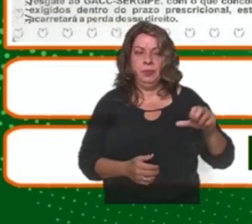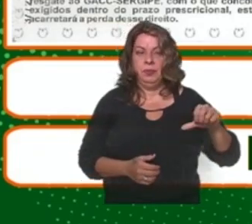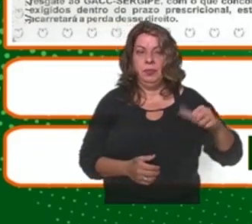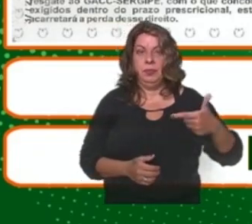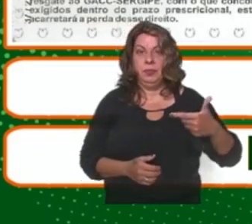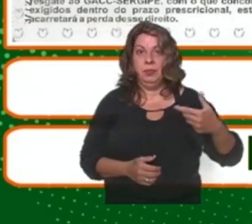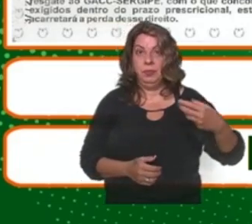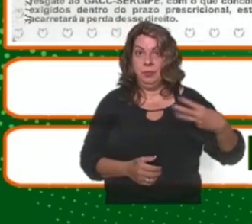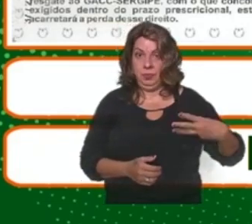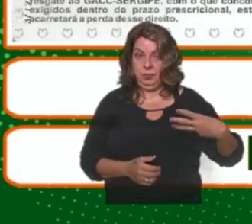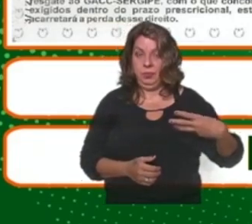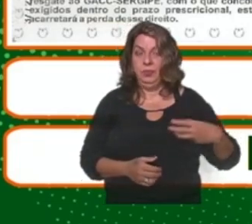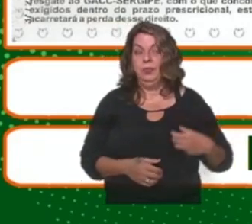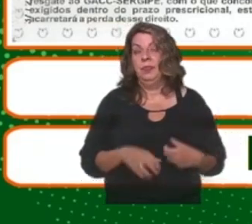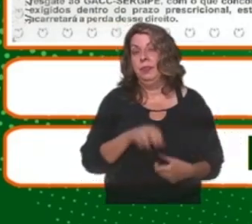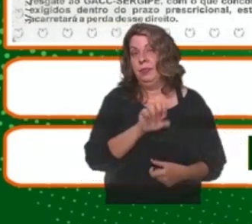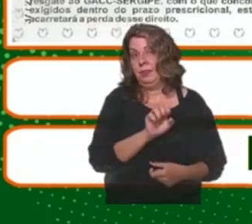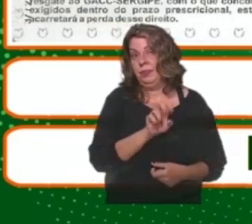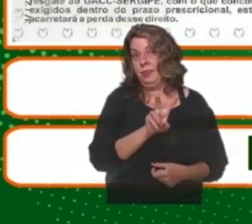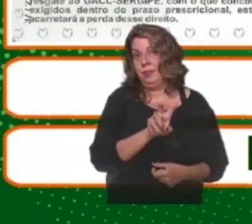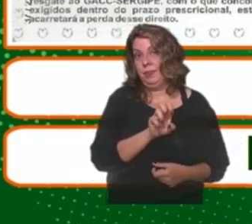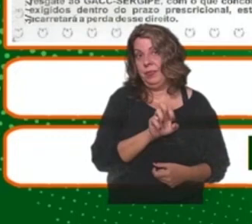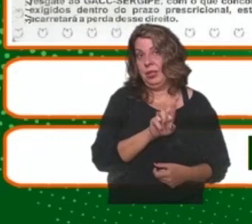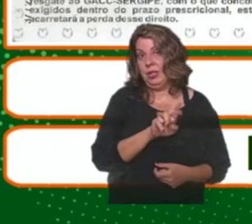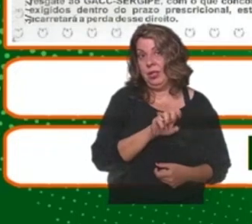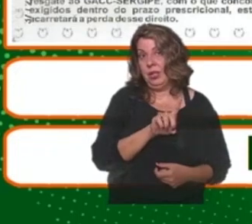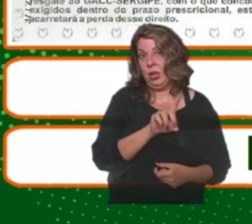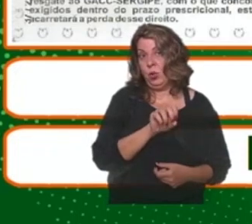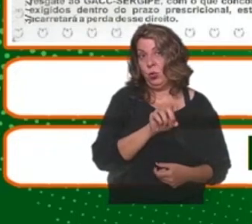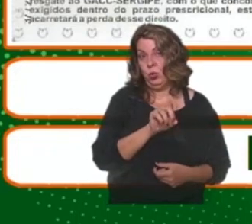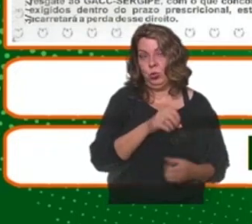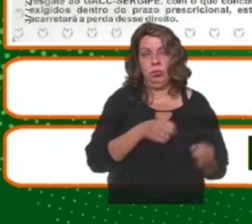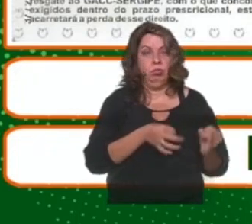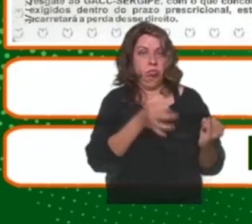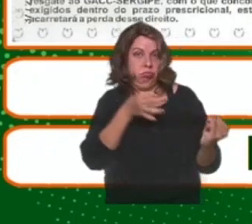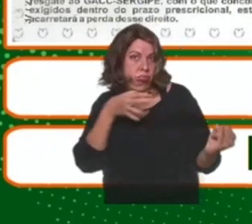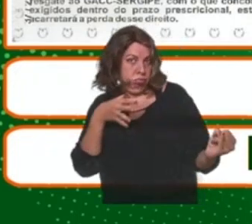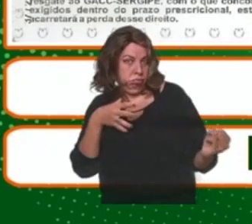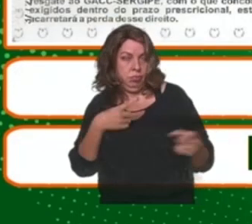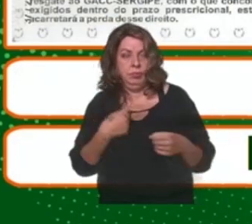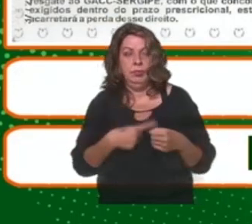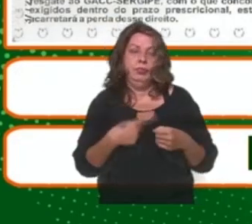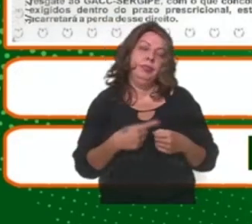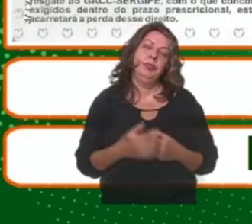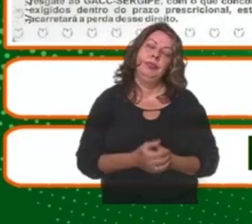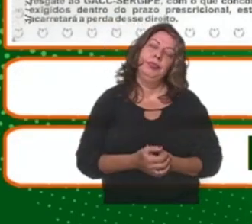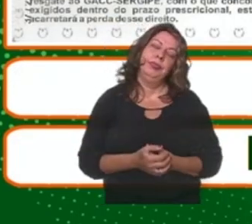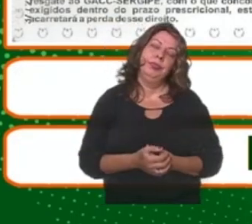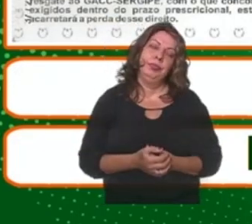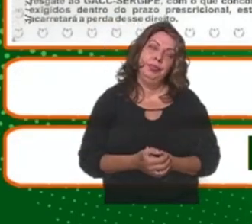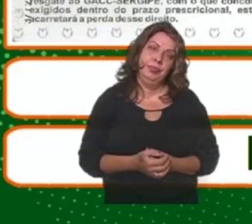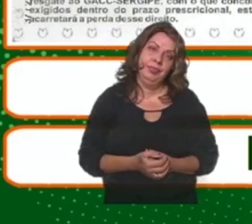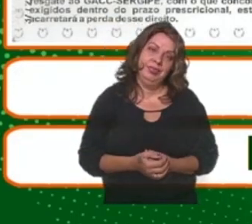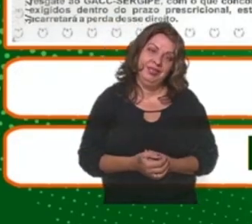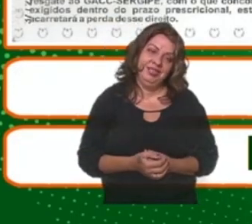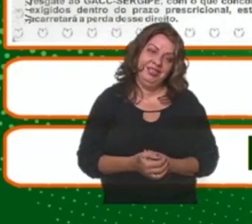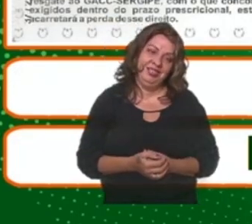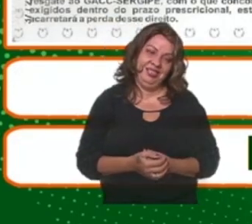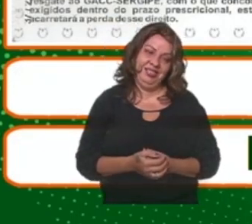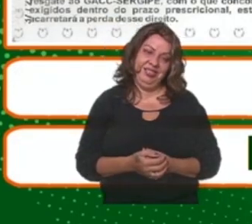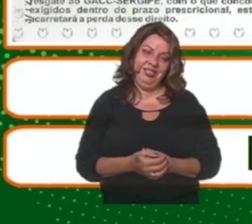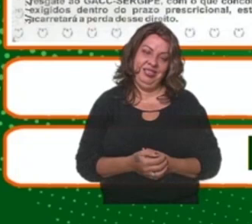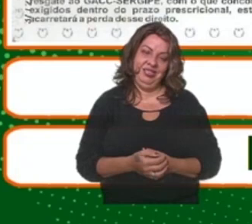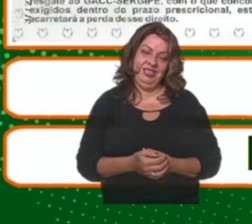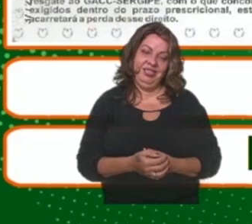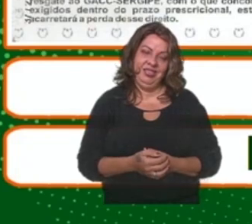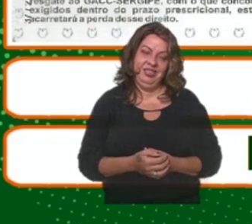605923, Everaldo do Luzia, ou Everaldo Luzia, né? Itaporanga é o município e a regional onde ele foi contemplado com